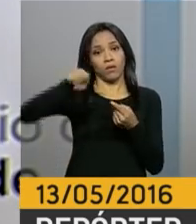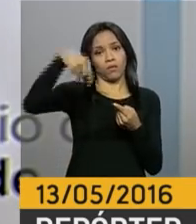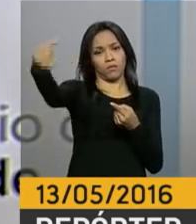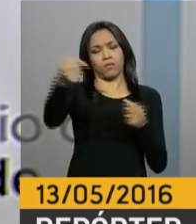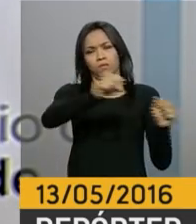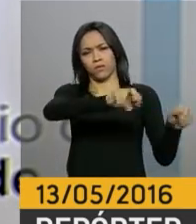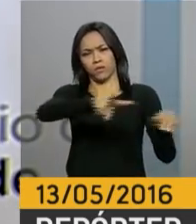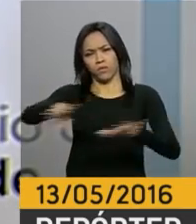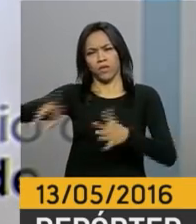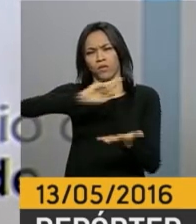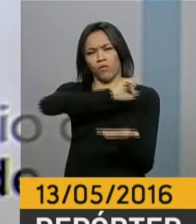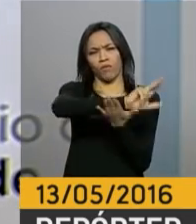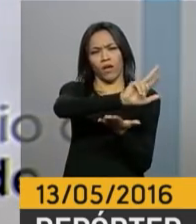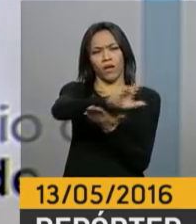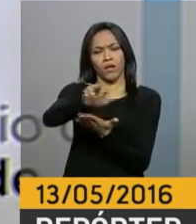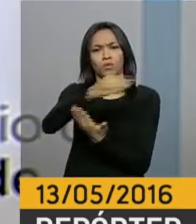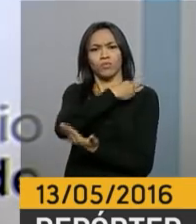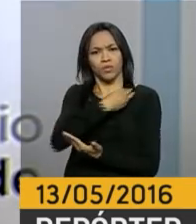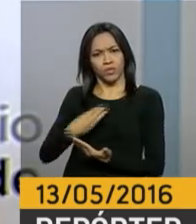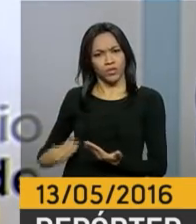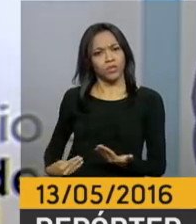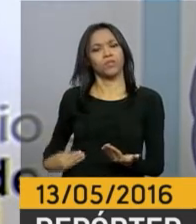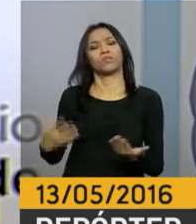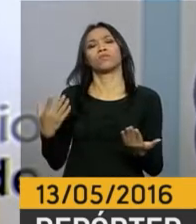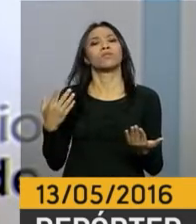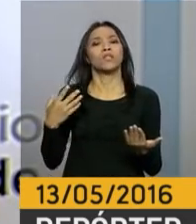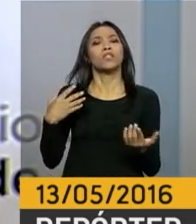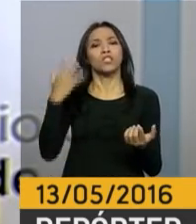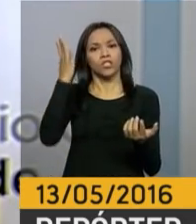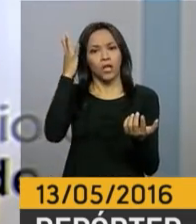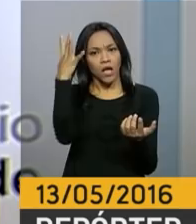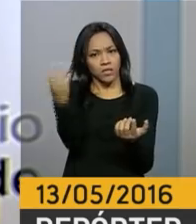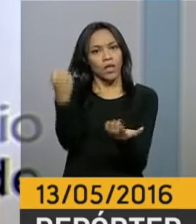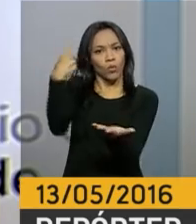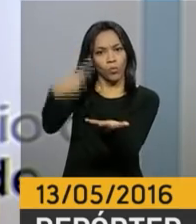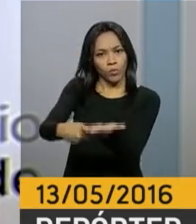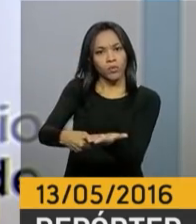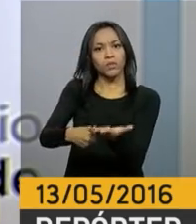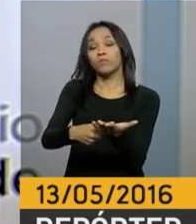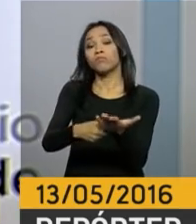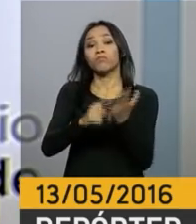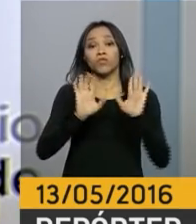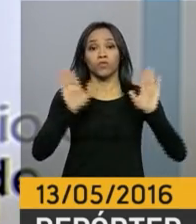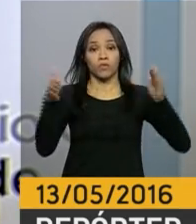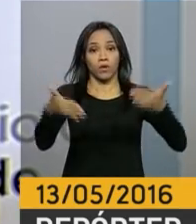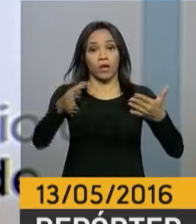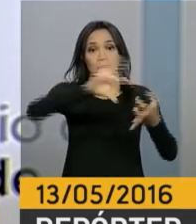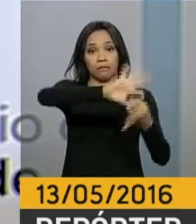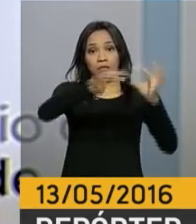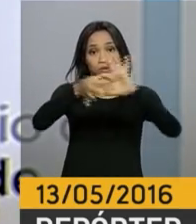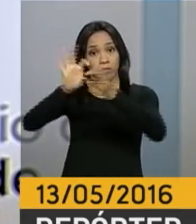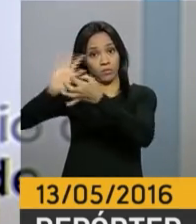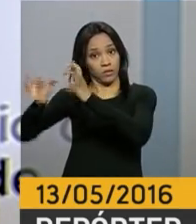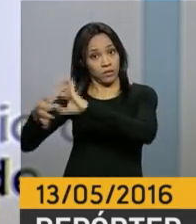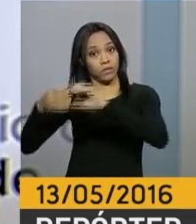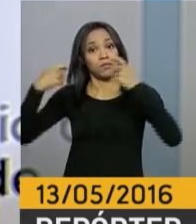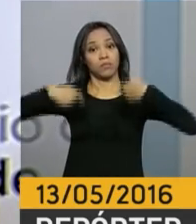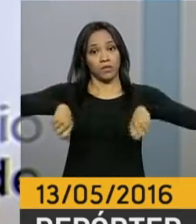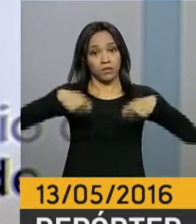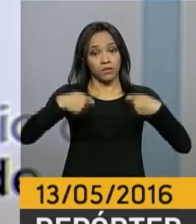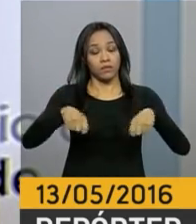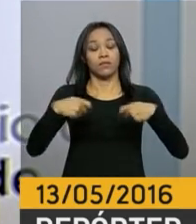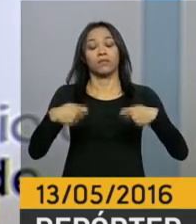os ministros envolvidos no cumprimento das obrigações das Olimpíadas porque ele ele entendeu que precisa liderar